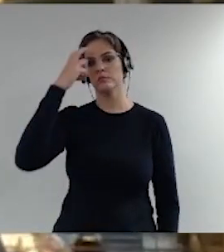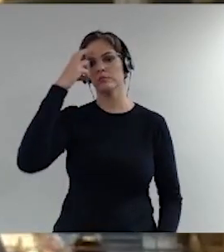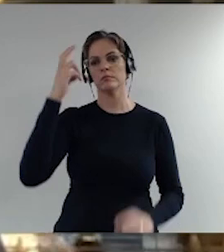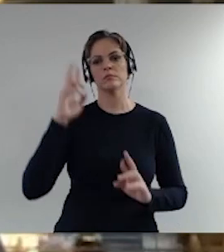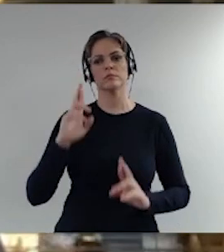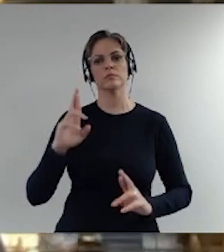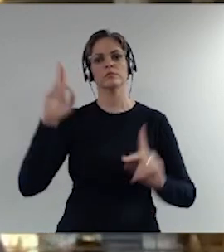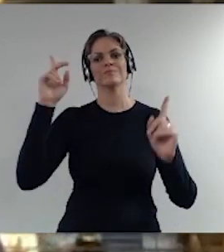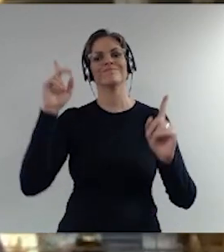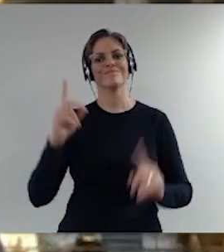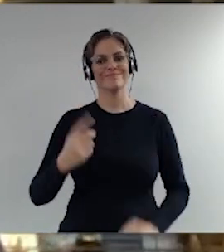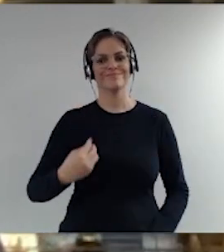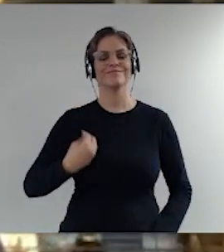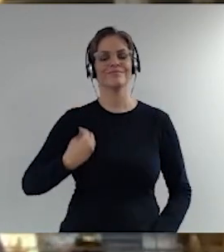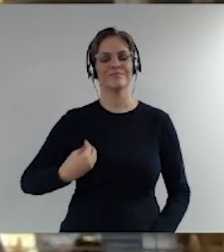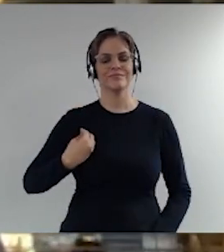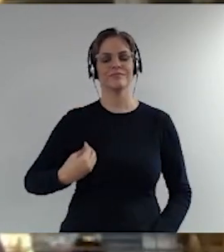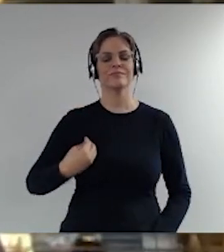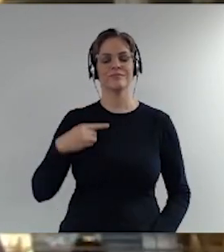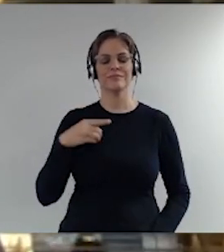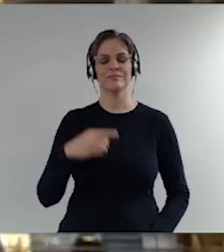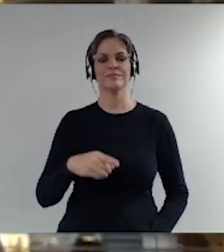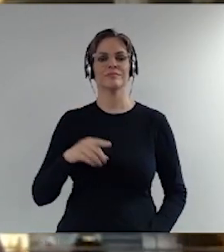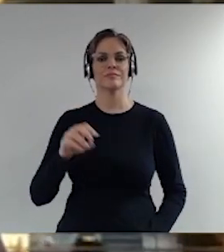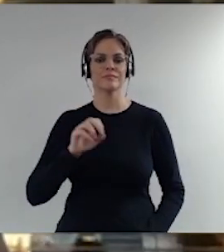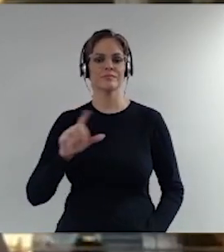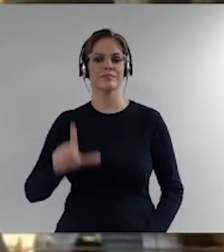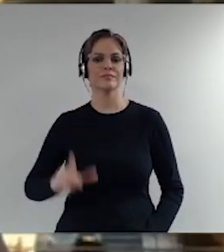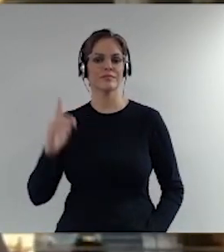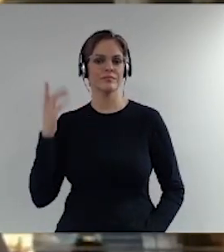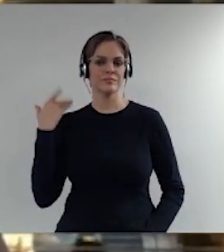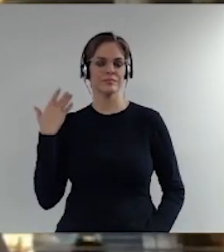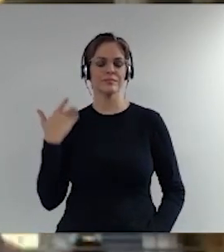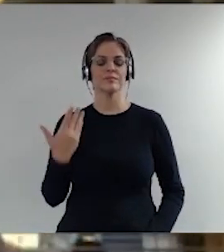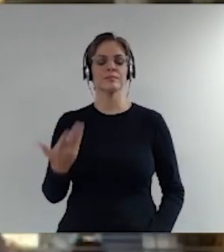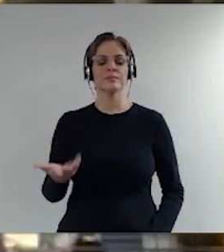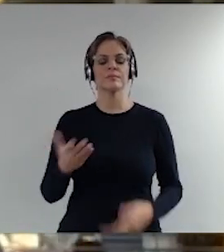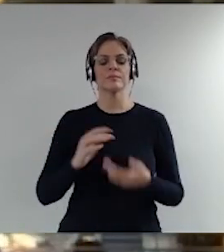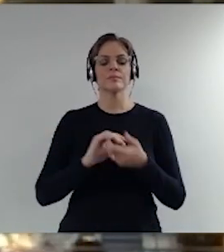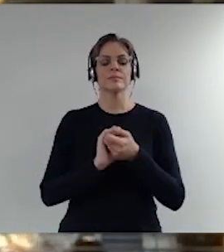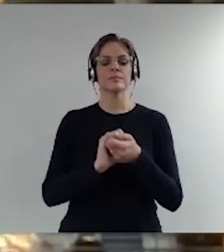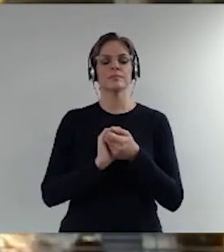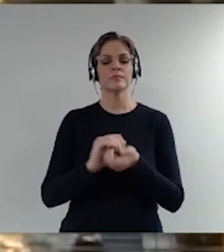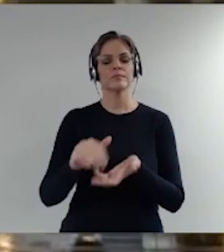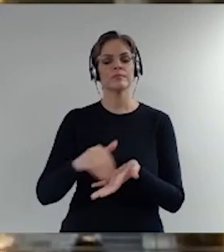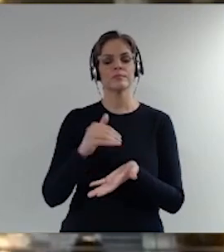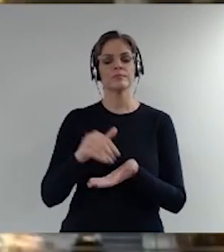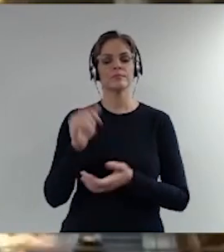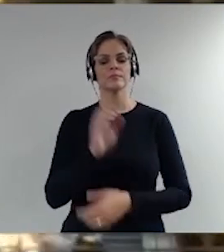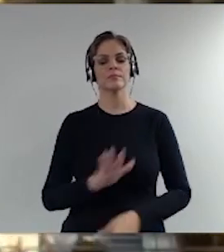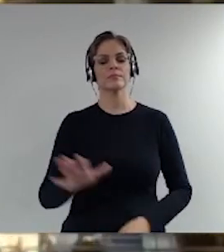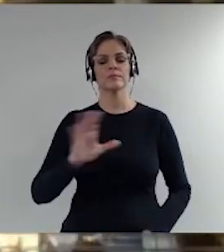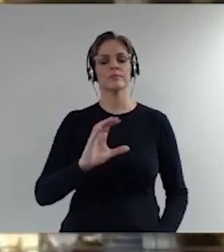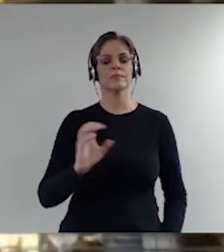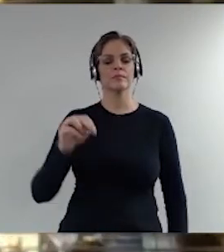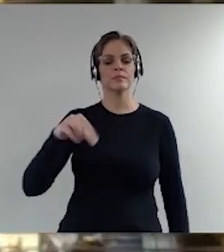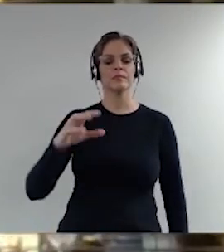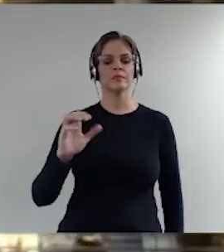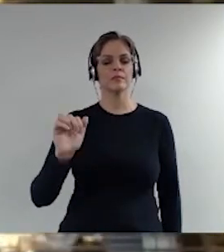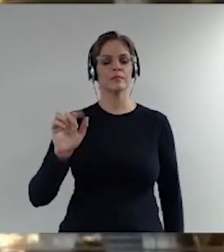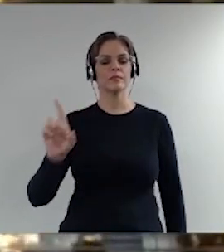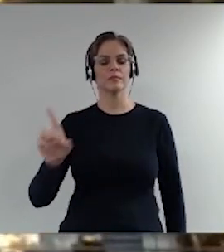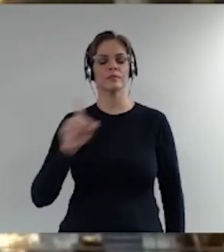totalmente diversa daqui no sul do país. Cumprimento a nossa secretária-geral do CONCAD